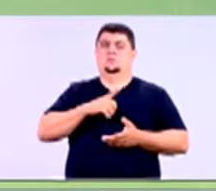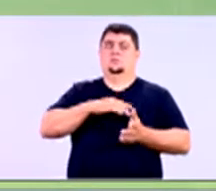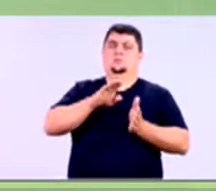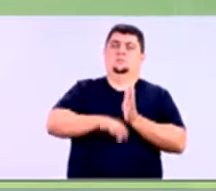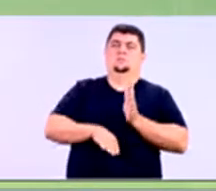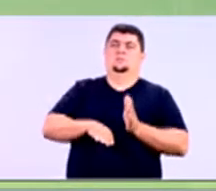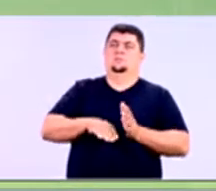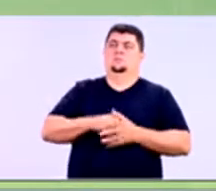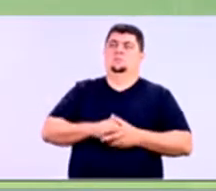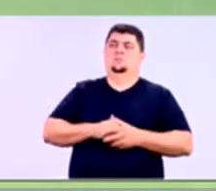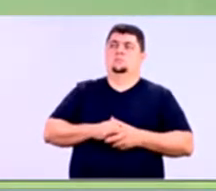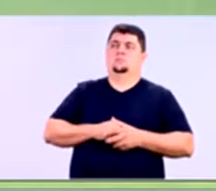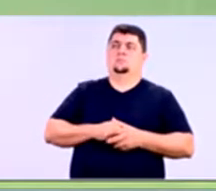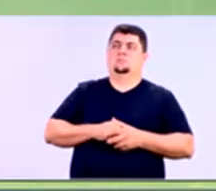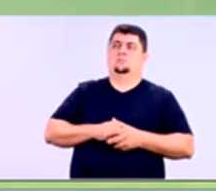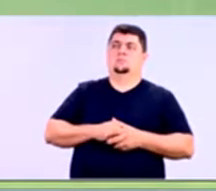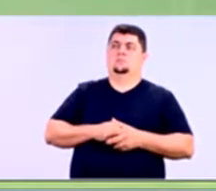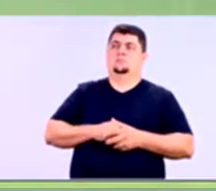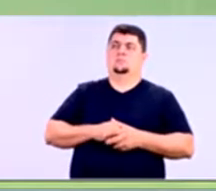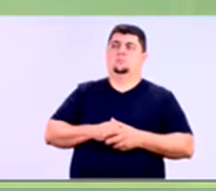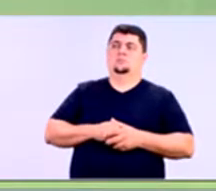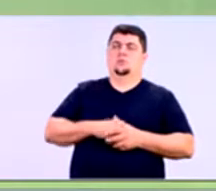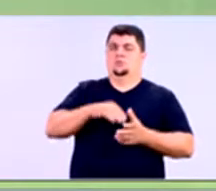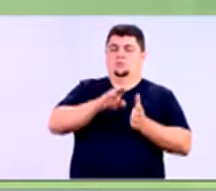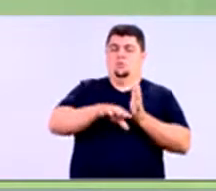eu vou fazer a subtração.